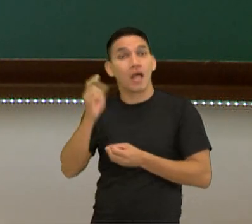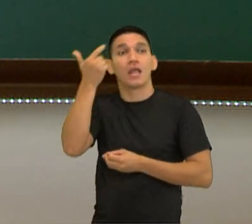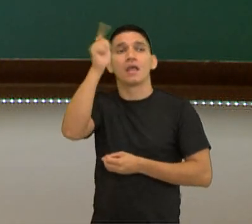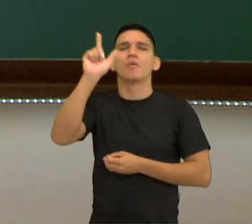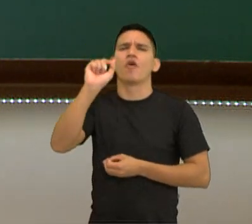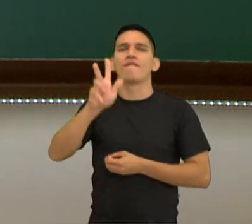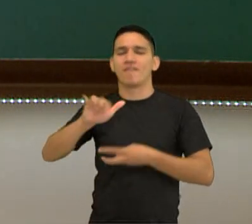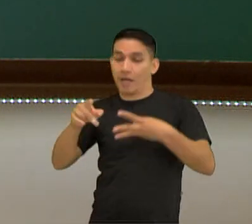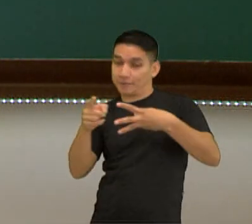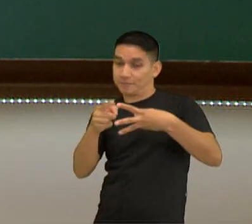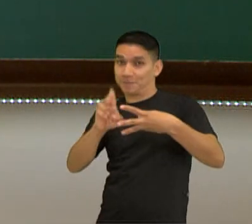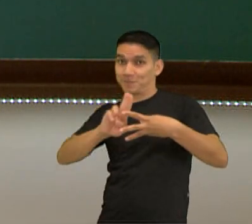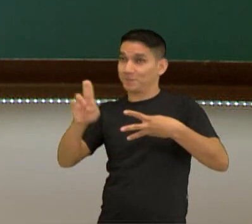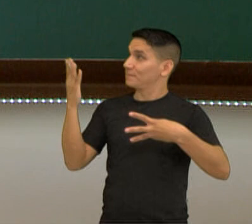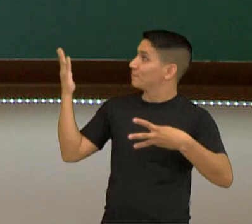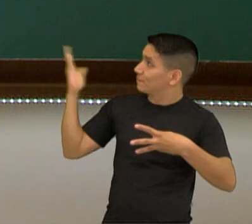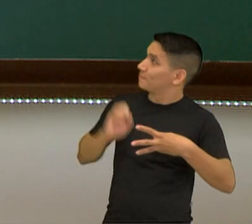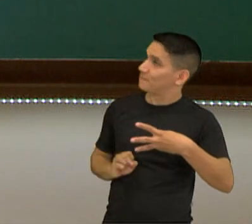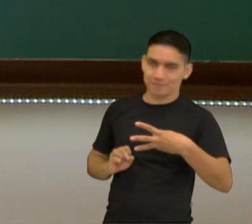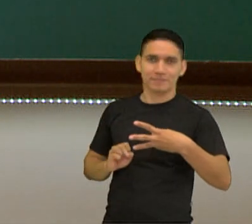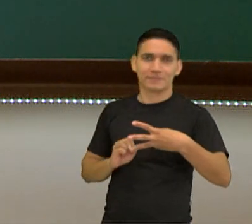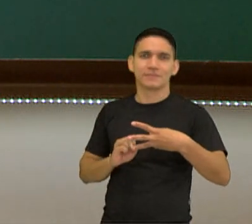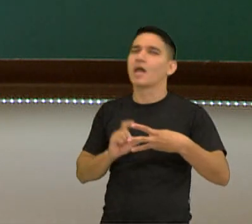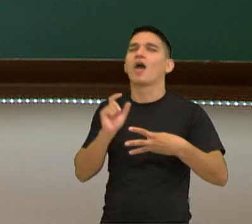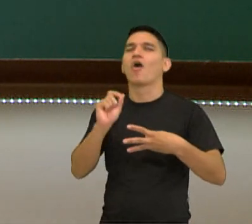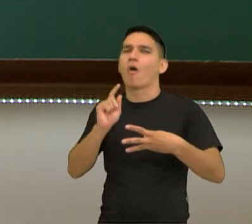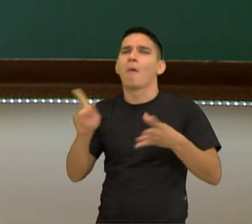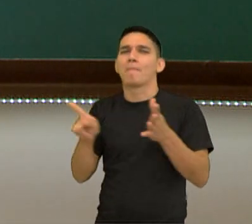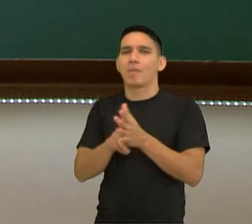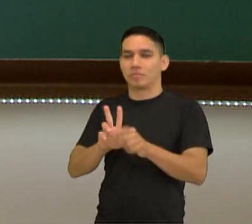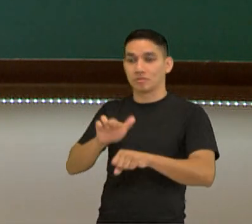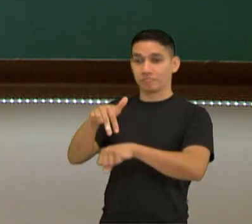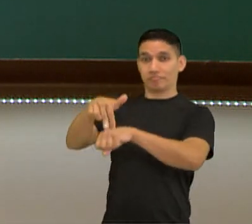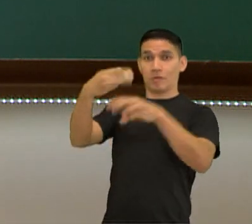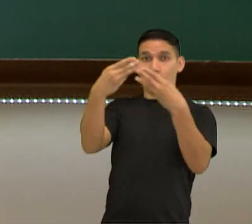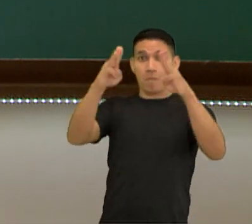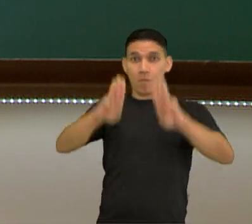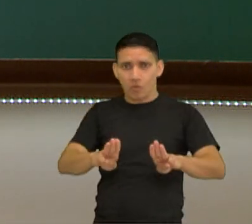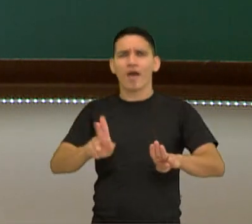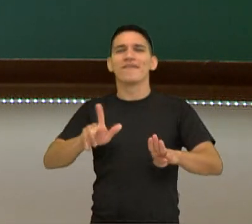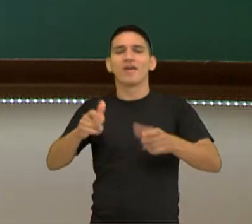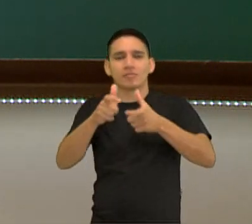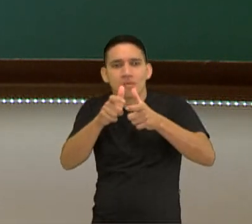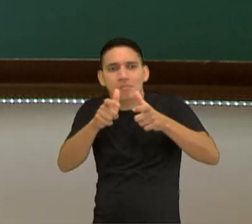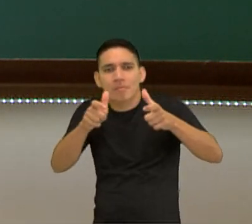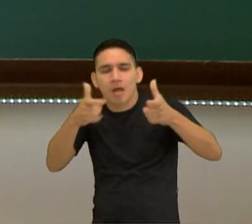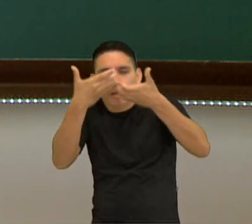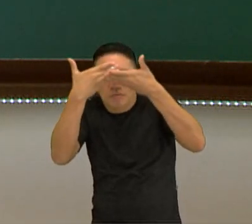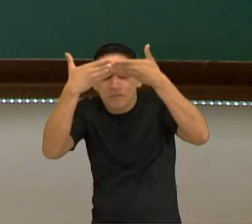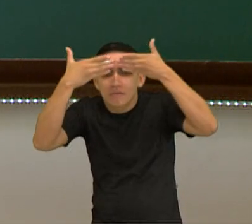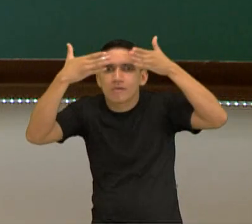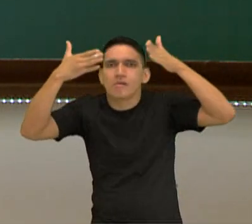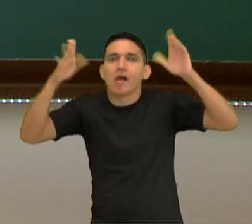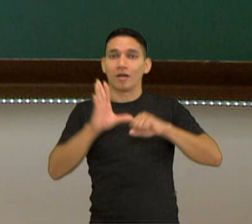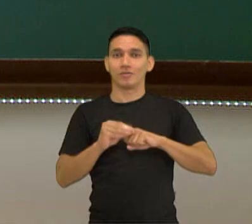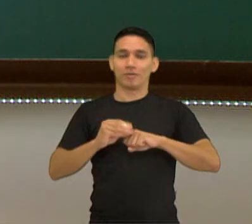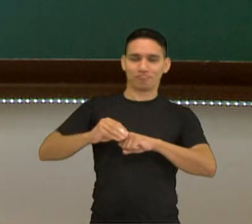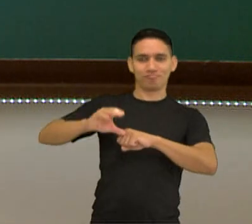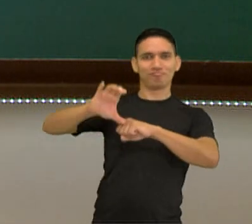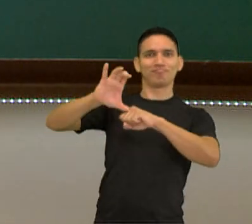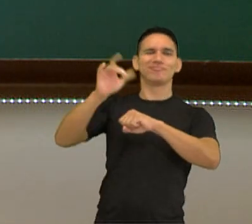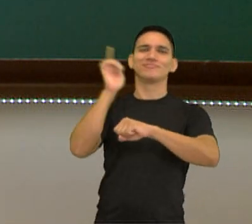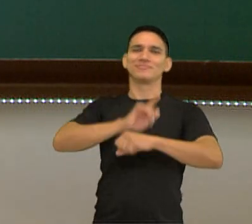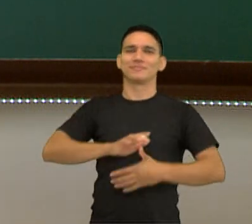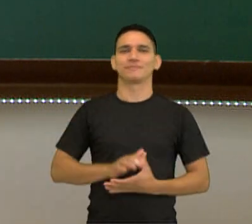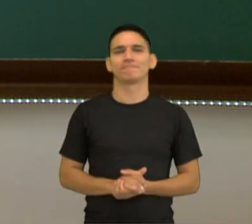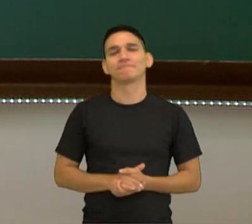lá para a Marina Abramovic nessa performance do museu e aí vai ampliando seu conhecimento.